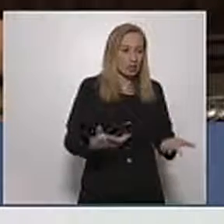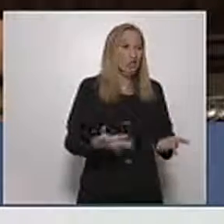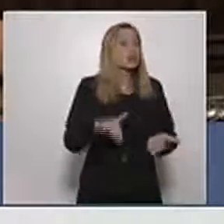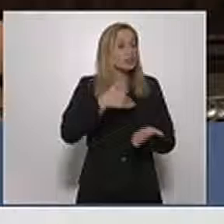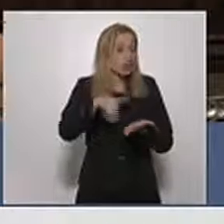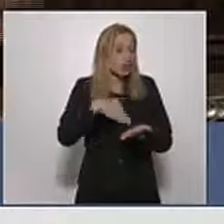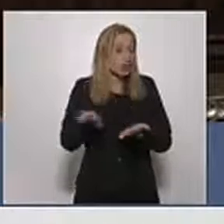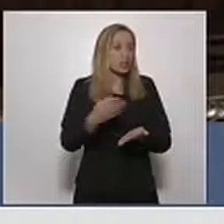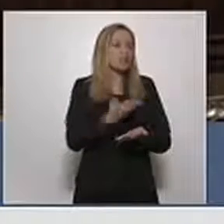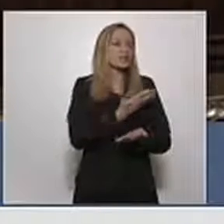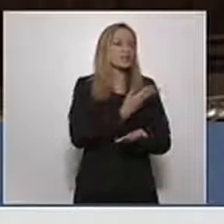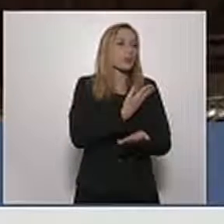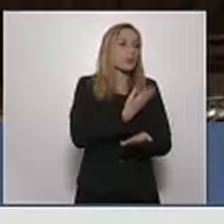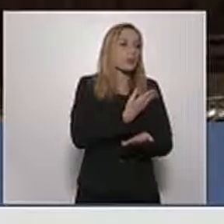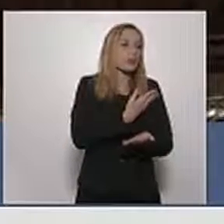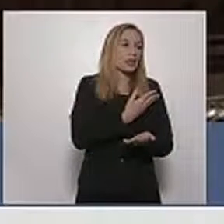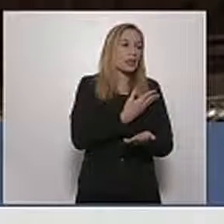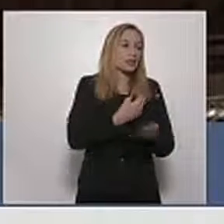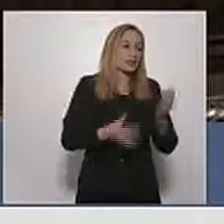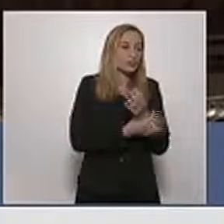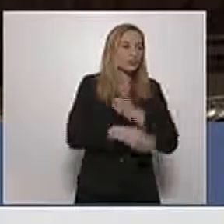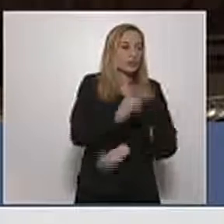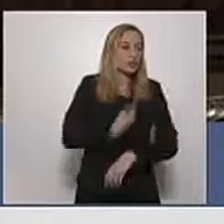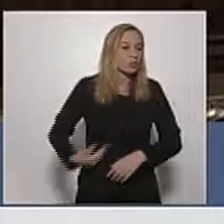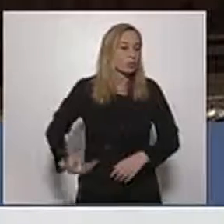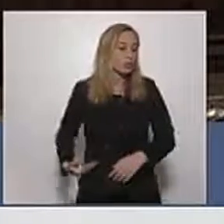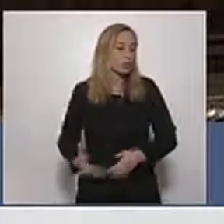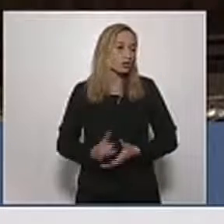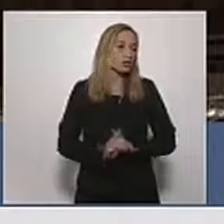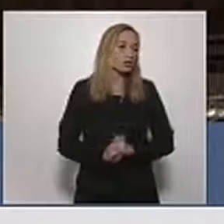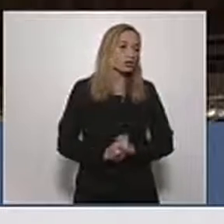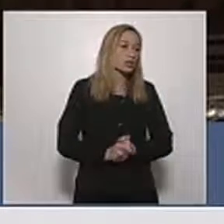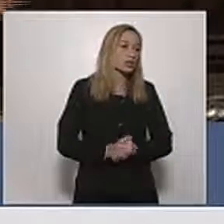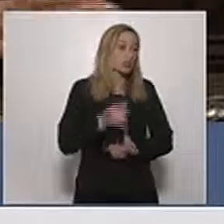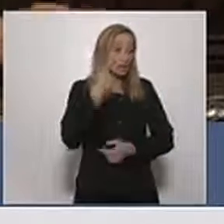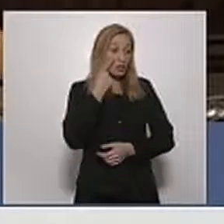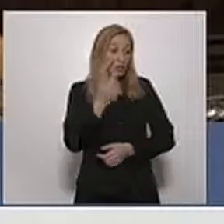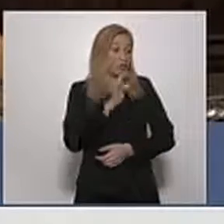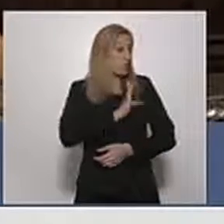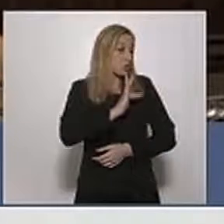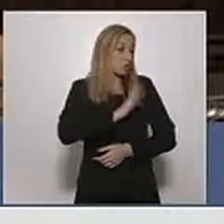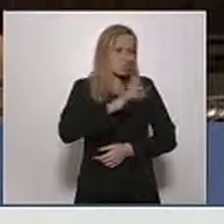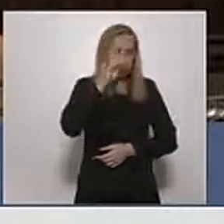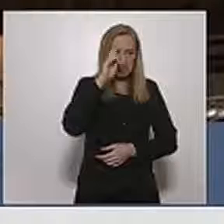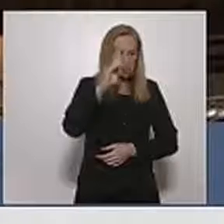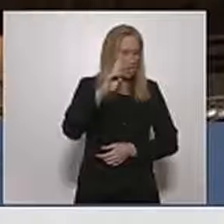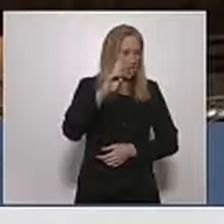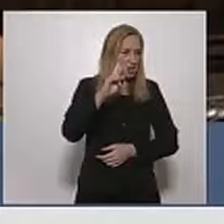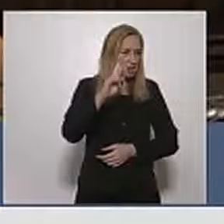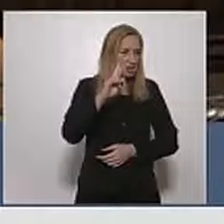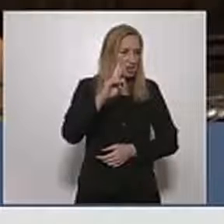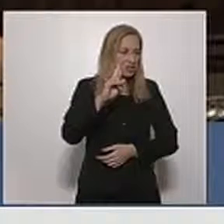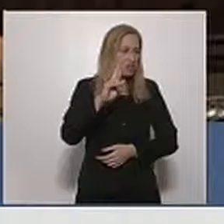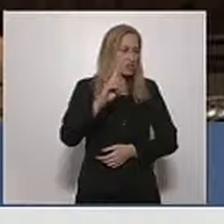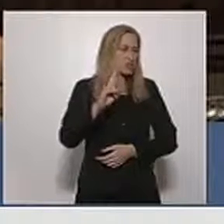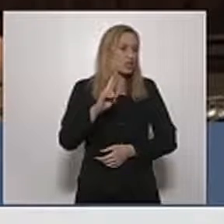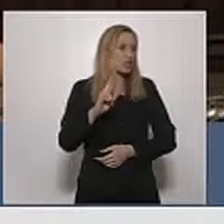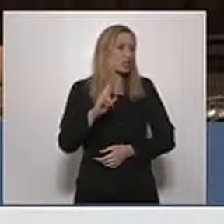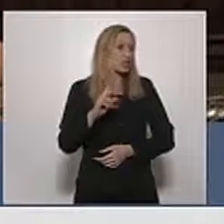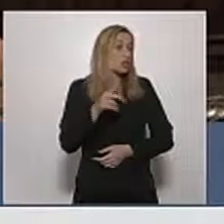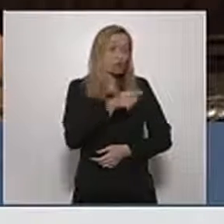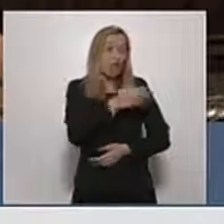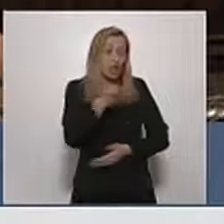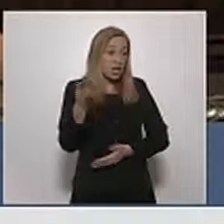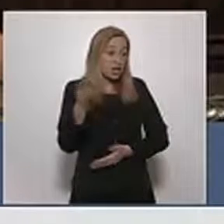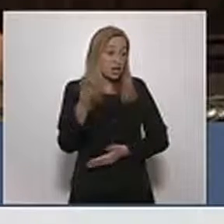de Segurança Pública, você coloca a critério dos coronéis de batalhões lidar com questões estruturais que para ele,